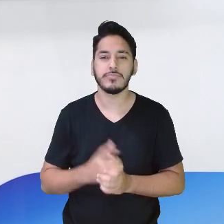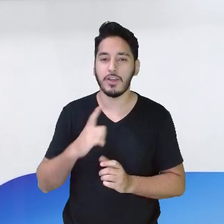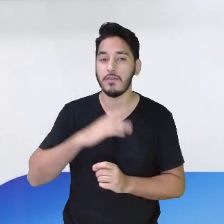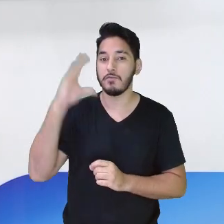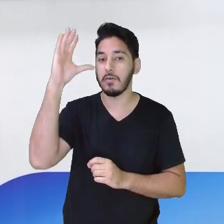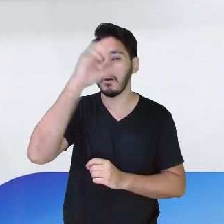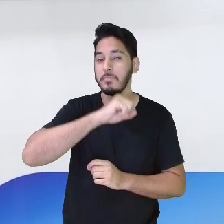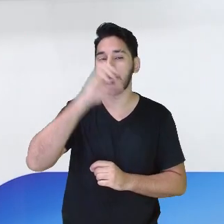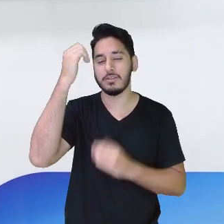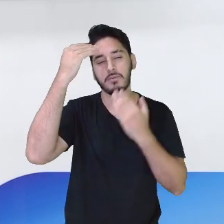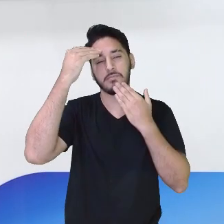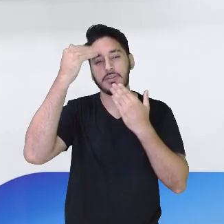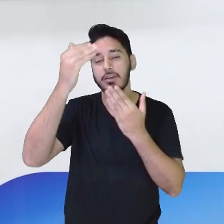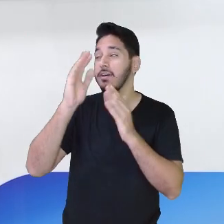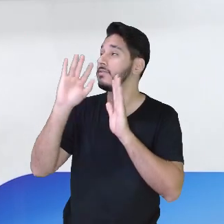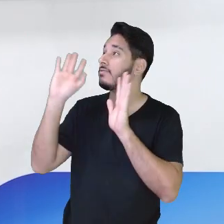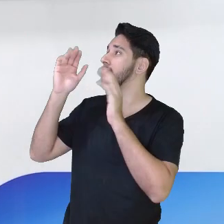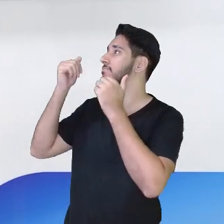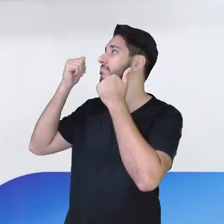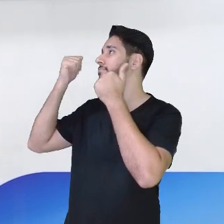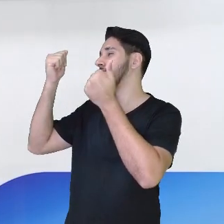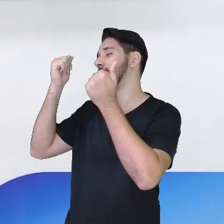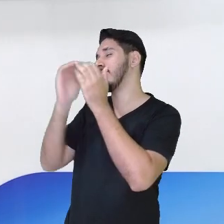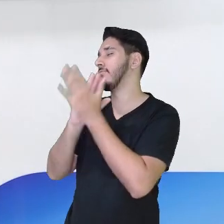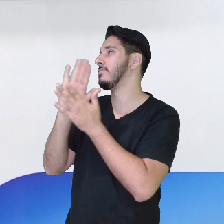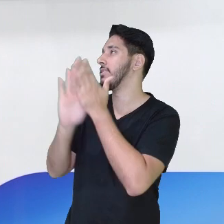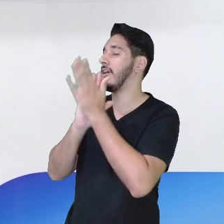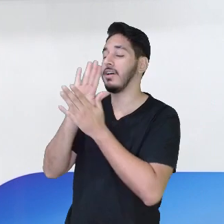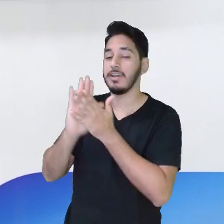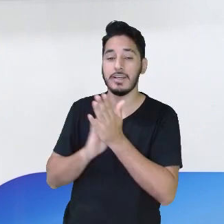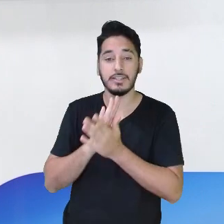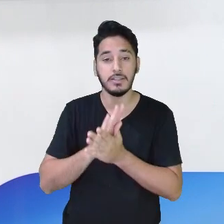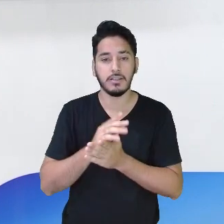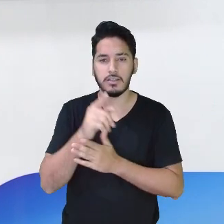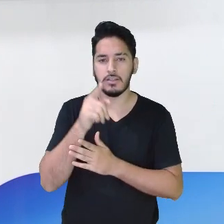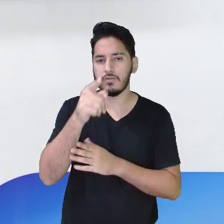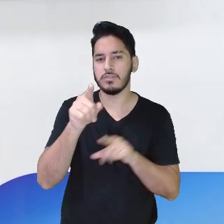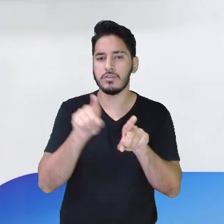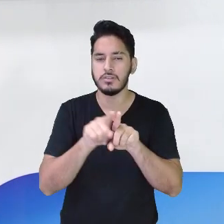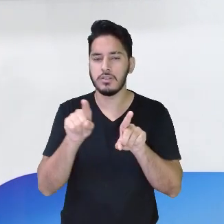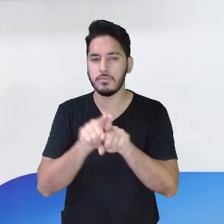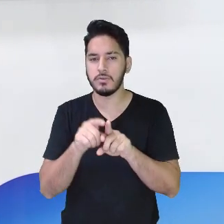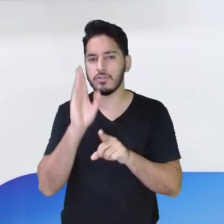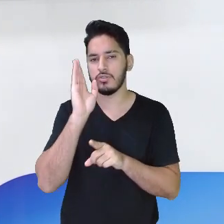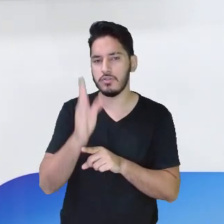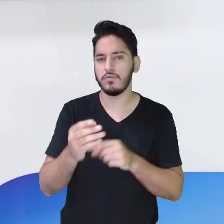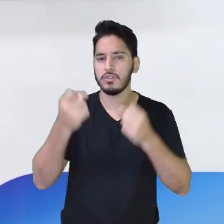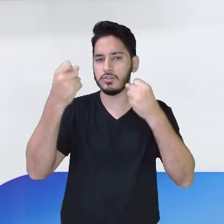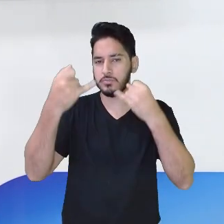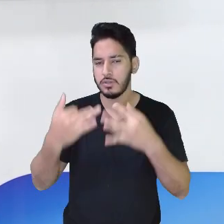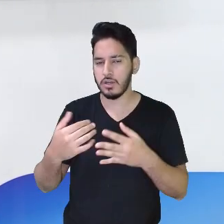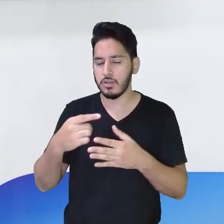aprender muito. Obrigada, Everton, venha sempre, um prazer estar aqui com você. E você que está aí, já foi dado o recadinho, não